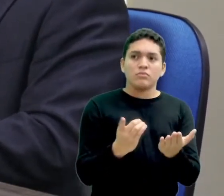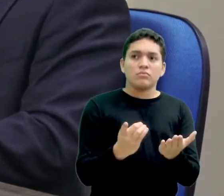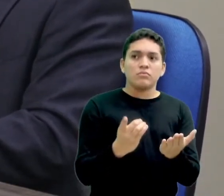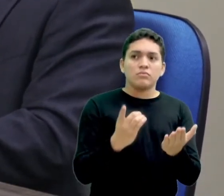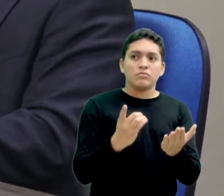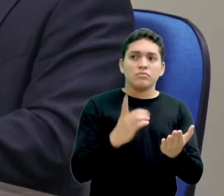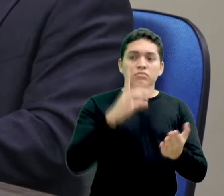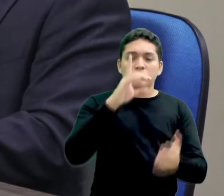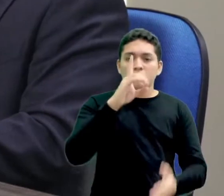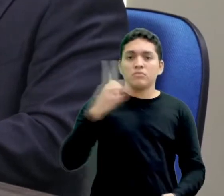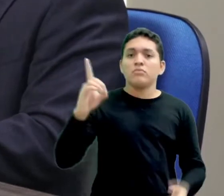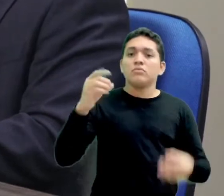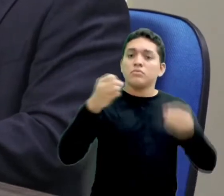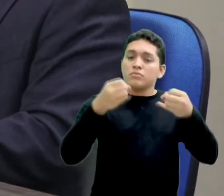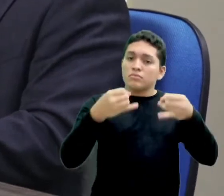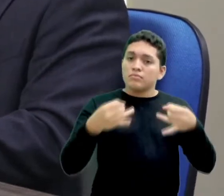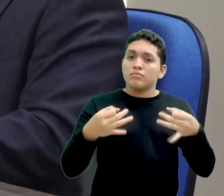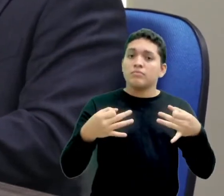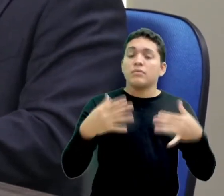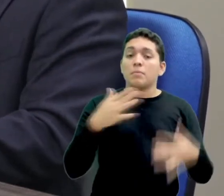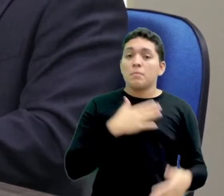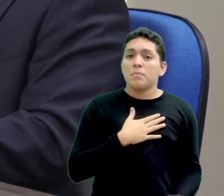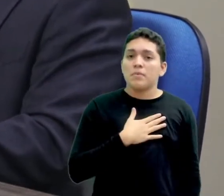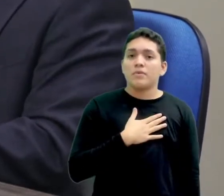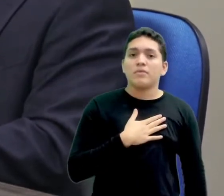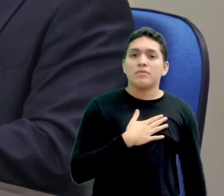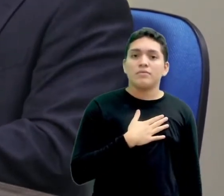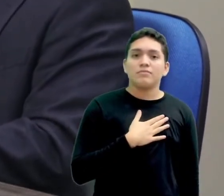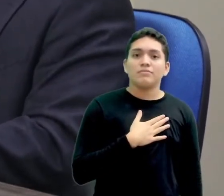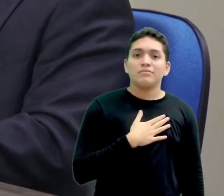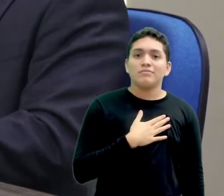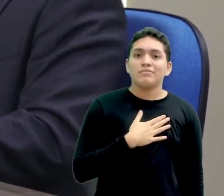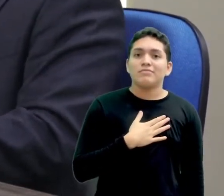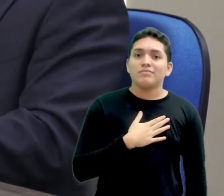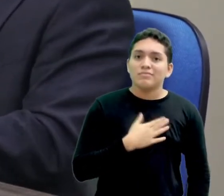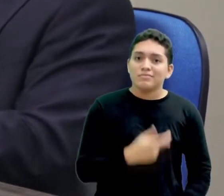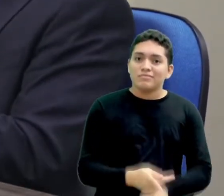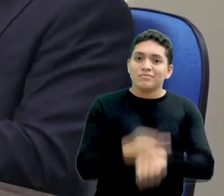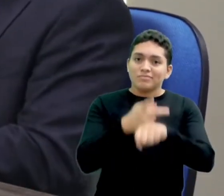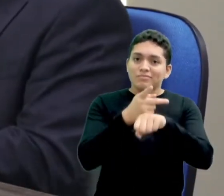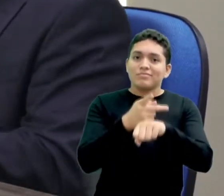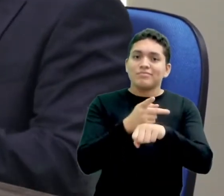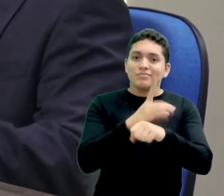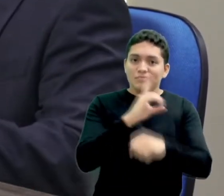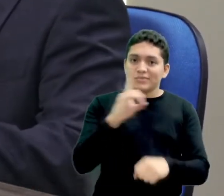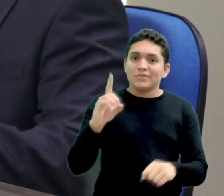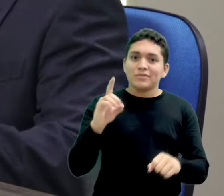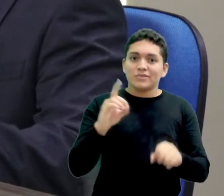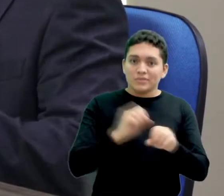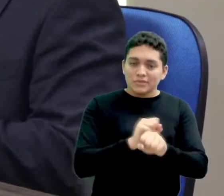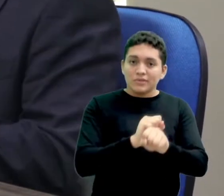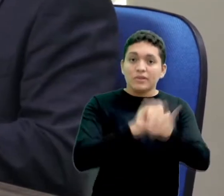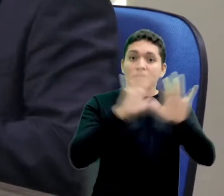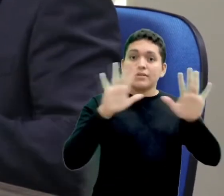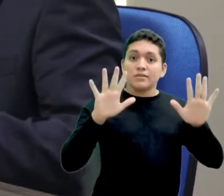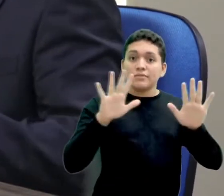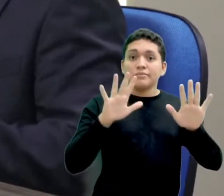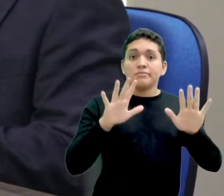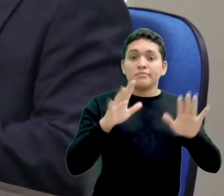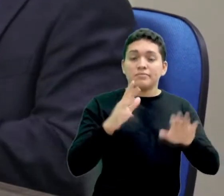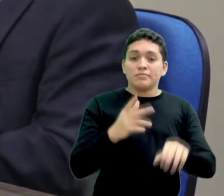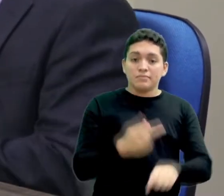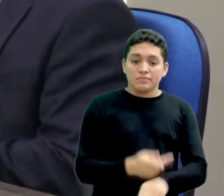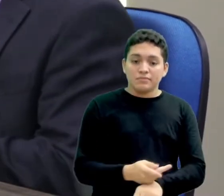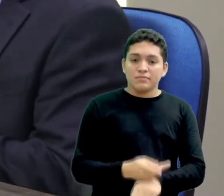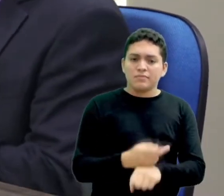Deus dizendo, minha é a vingança e a recompensa. Deus deixa bem claro que a vingança pertence a